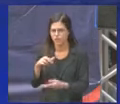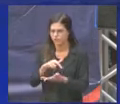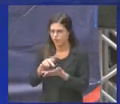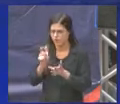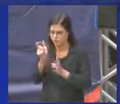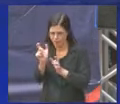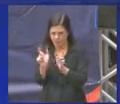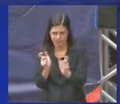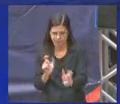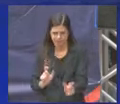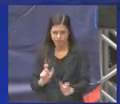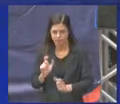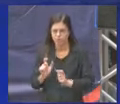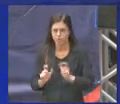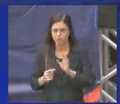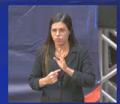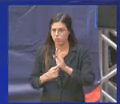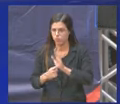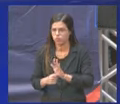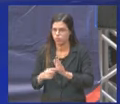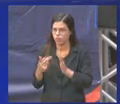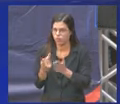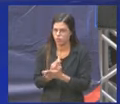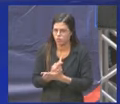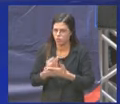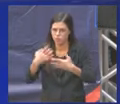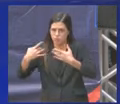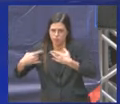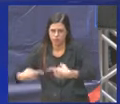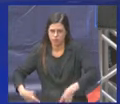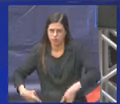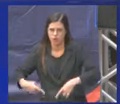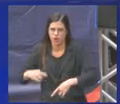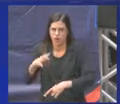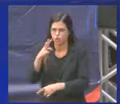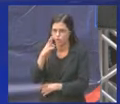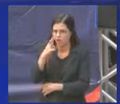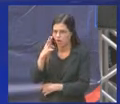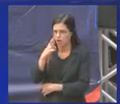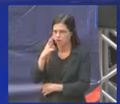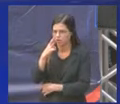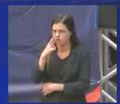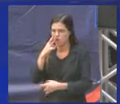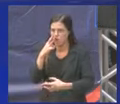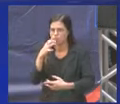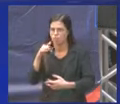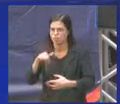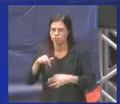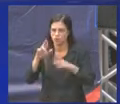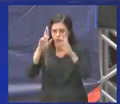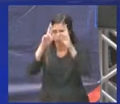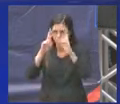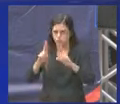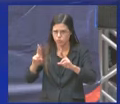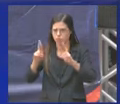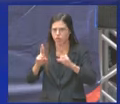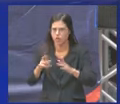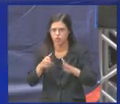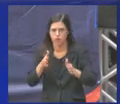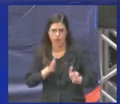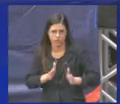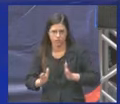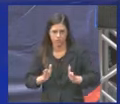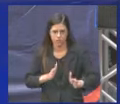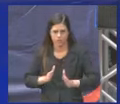um pouquinho sobre o que acontece, competitividade, admiração, credibilidade, respeito, acesso a